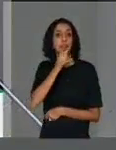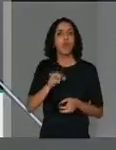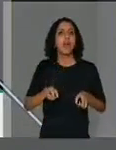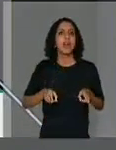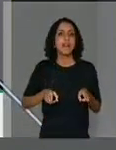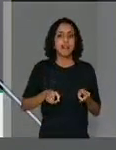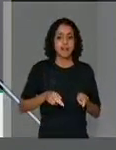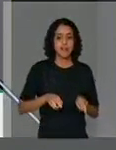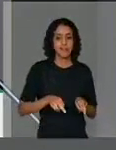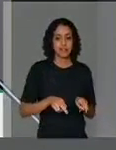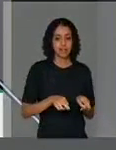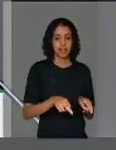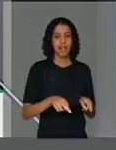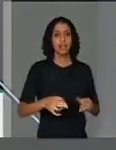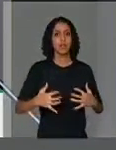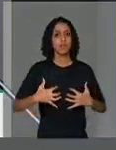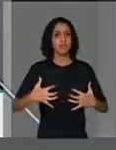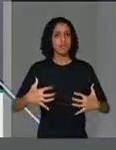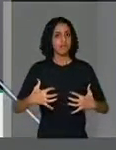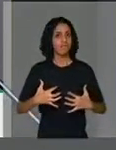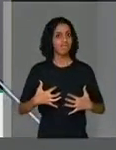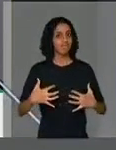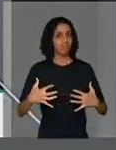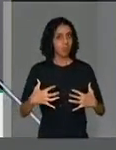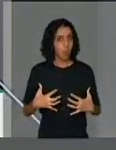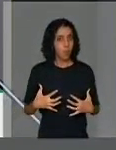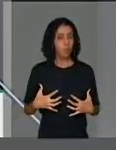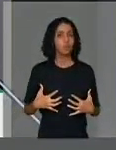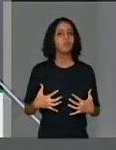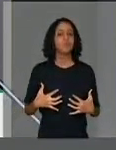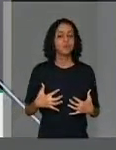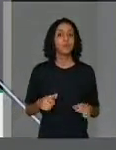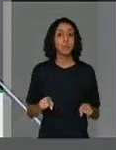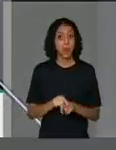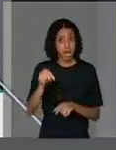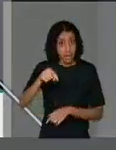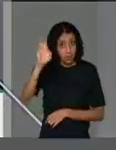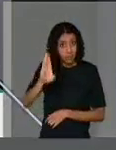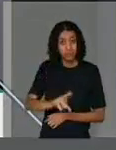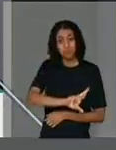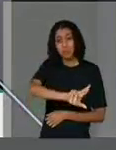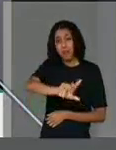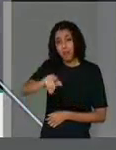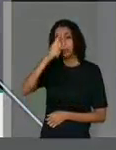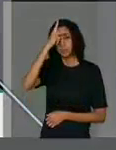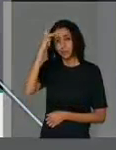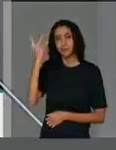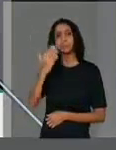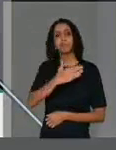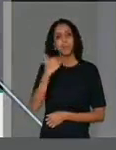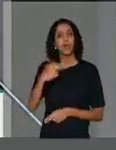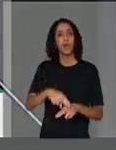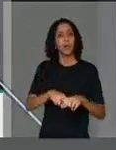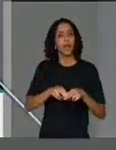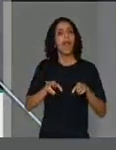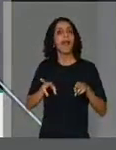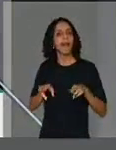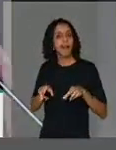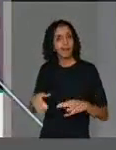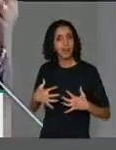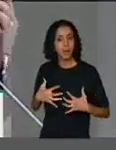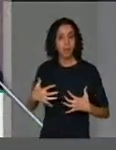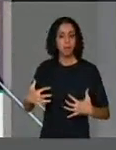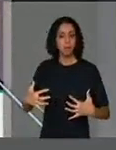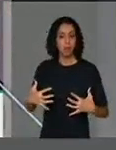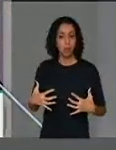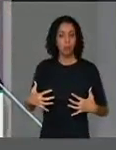pulmão. E no Brasil, milhares de pessoas morrem anualmente por esse tipo de câncer.